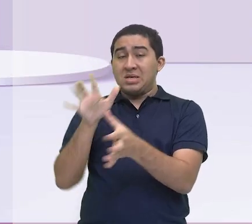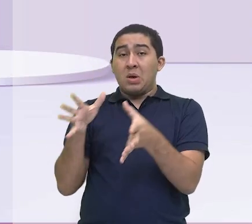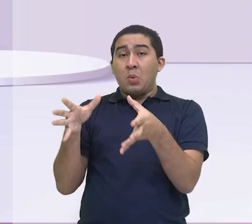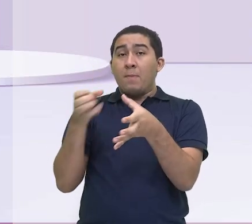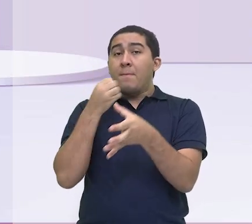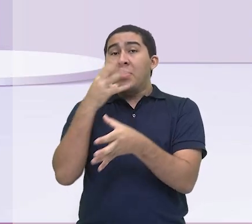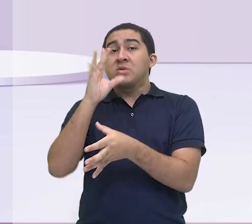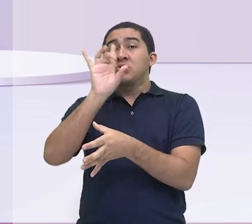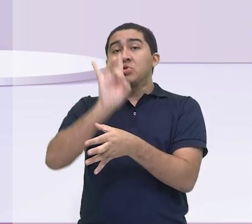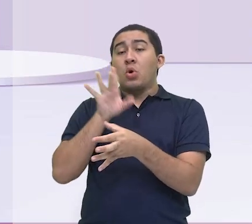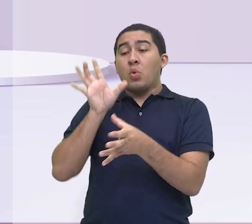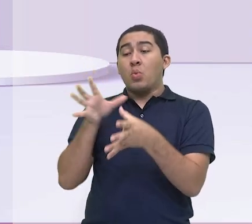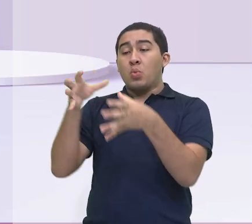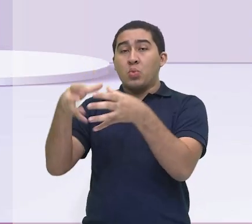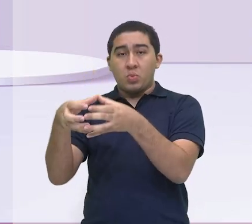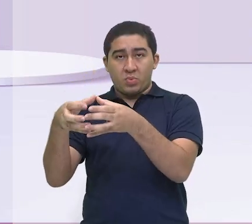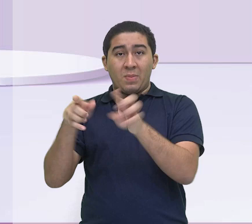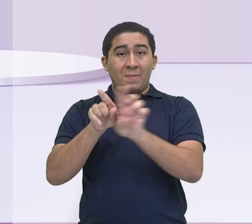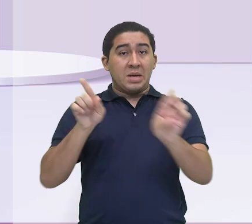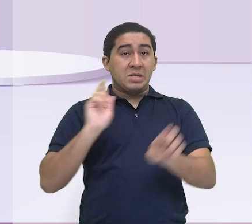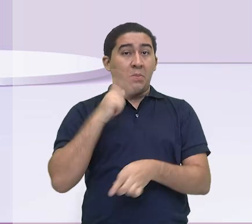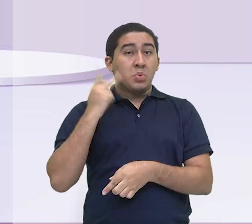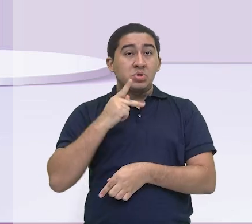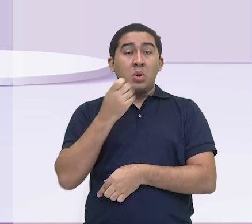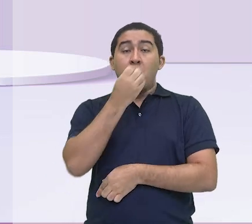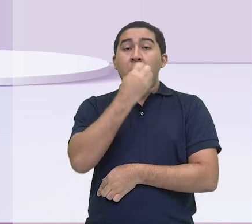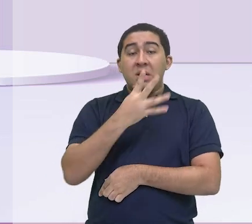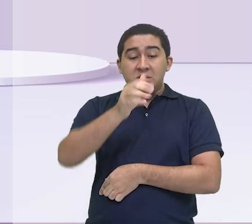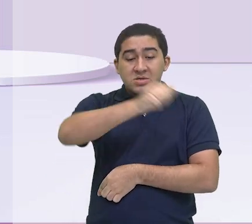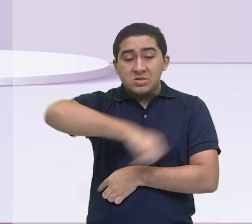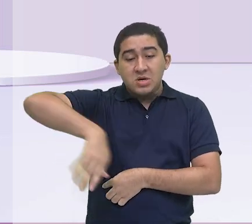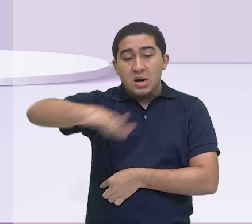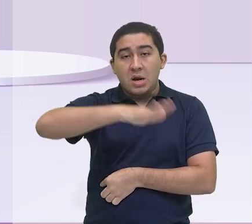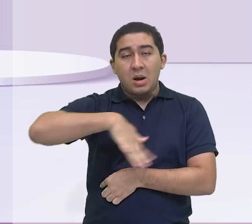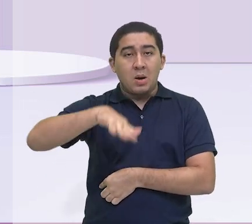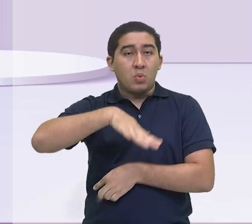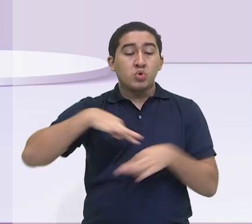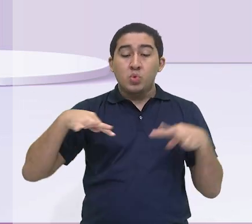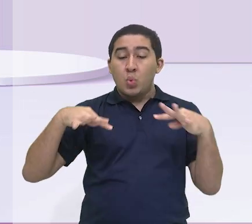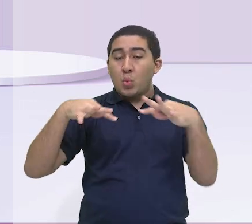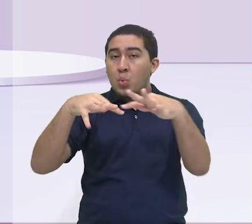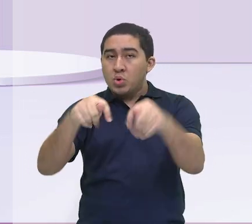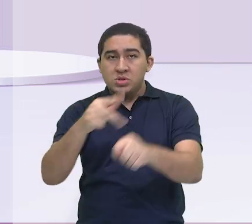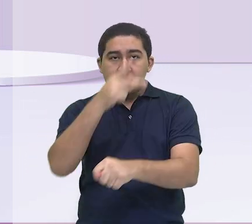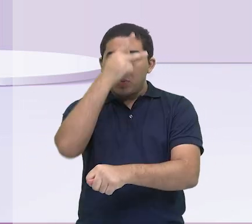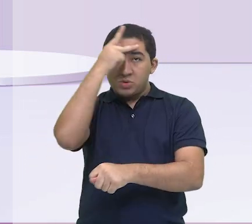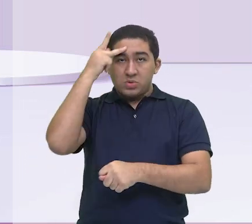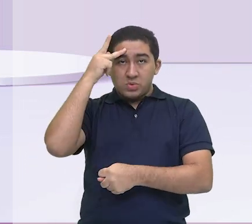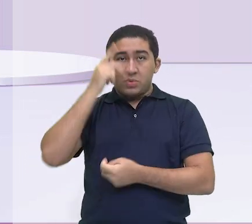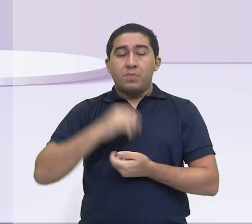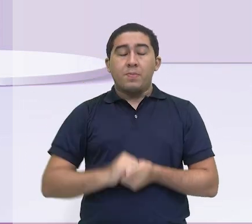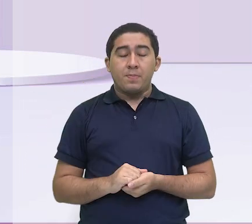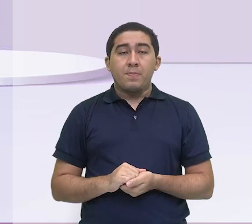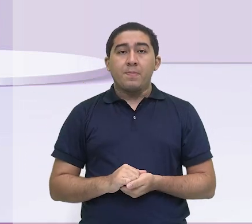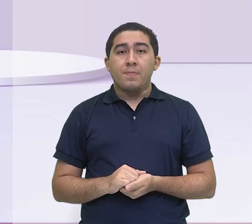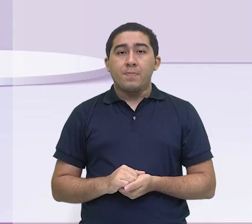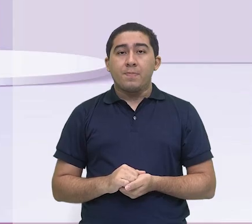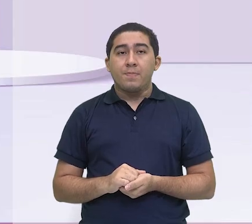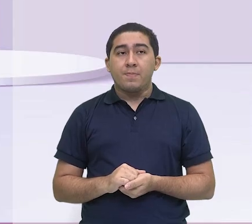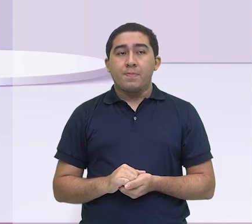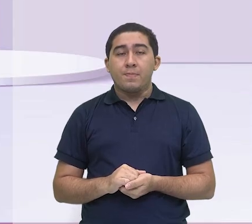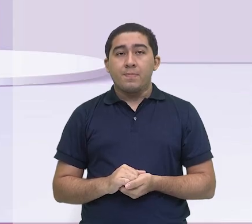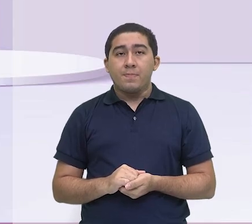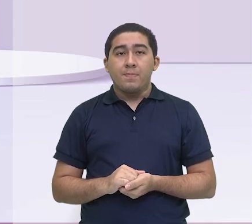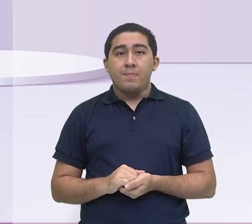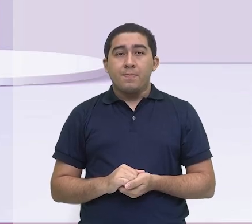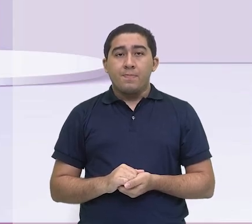do grupo. Mas na política nós falamos do bem comum, que é comum a todos. Tá bom? Então